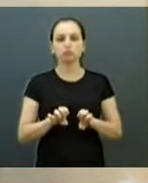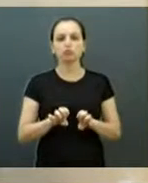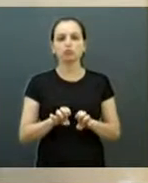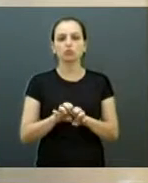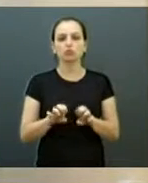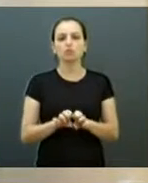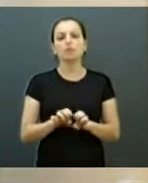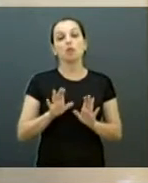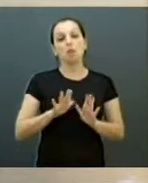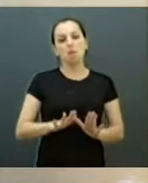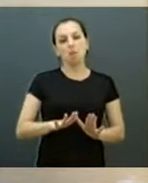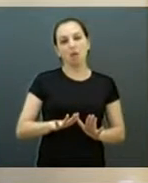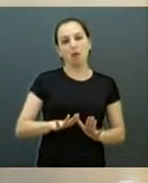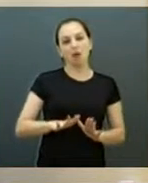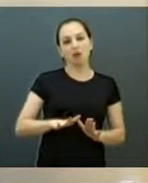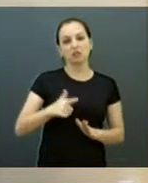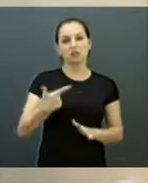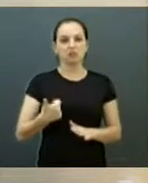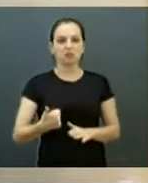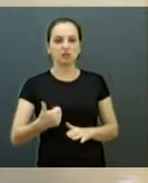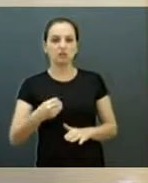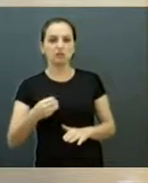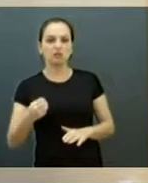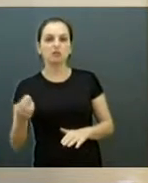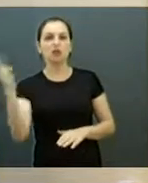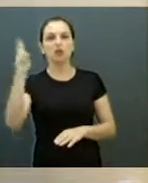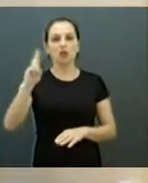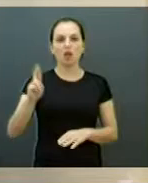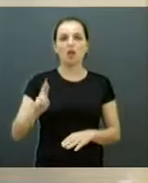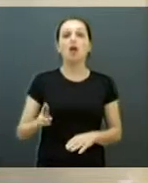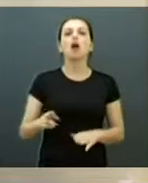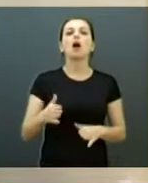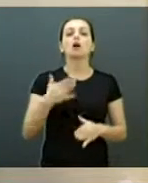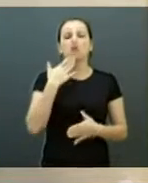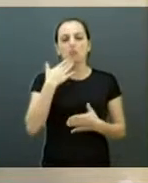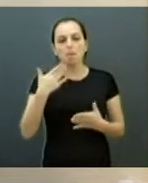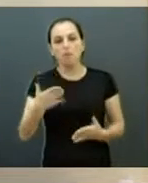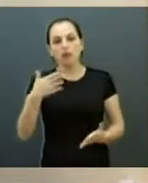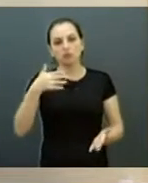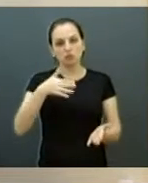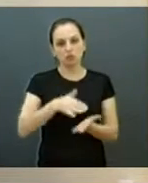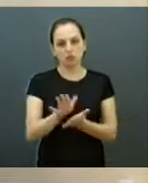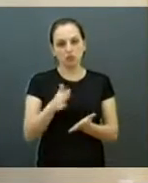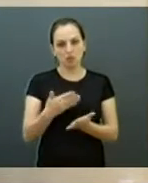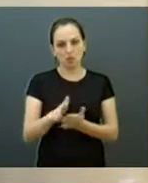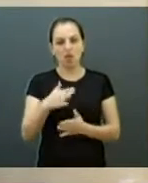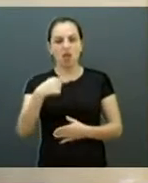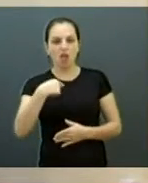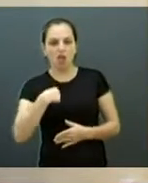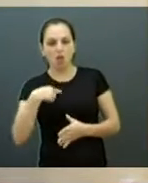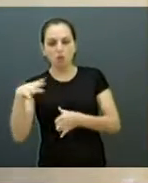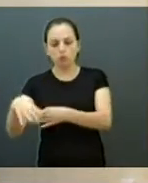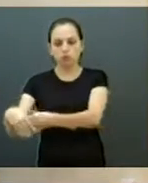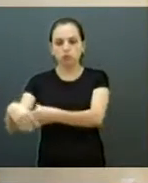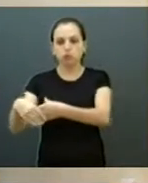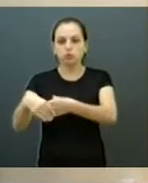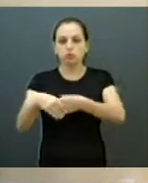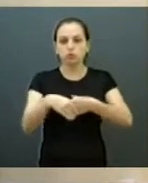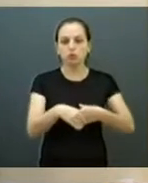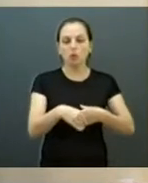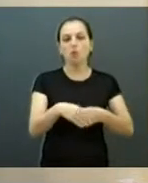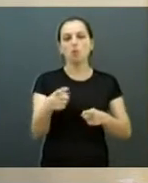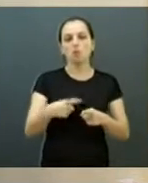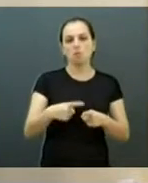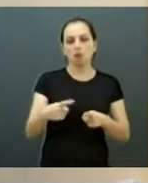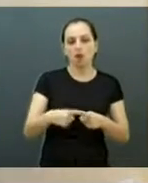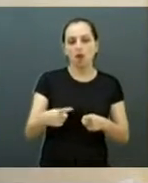não tá bão 60 horas em reais a hora peça demissão porque não foi eu que peguei na mão do médico